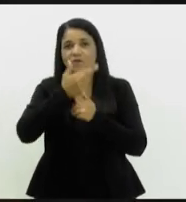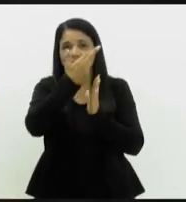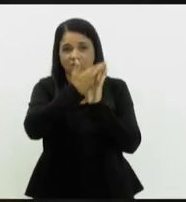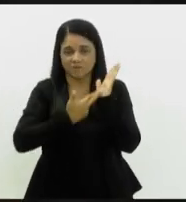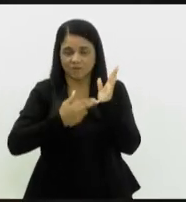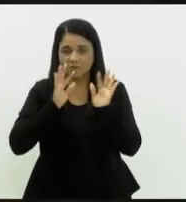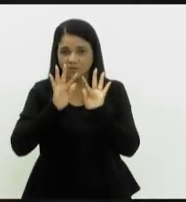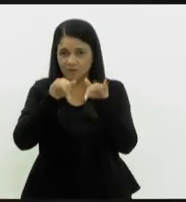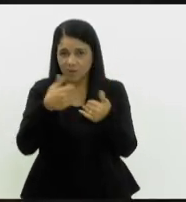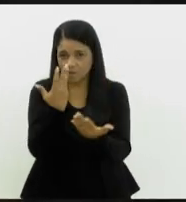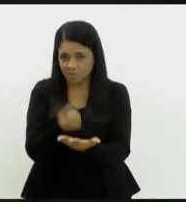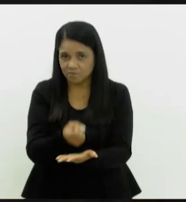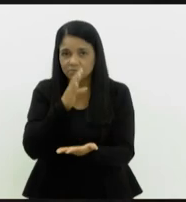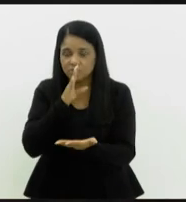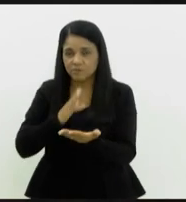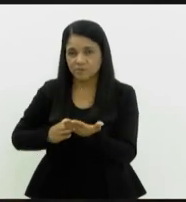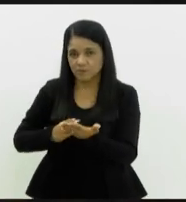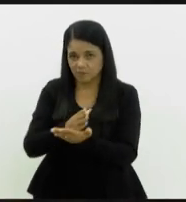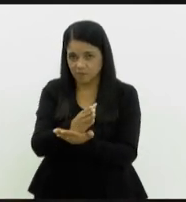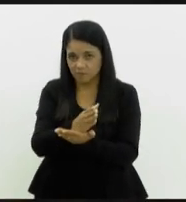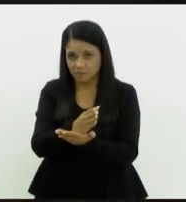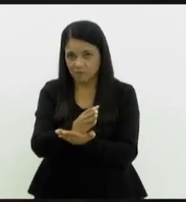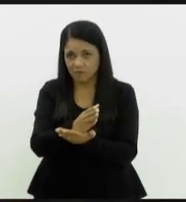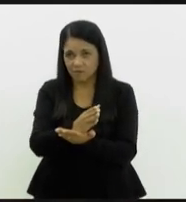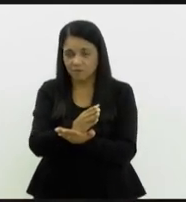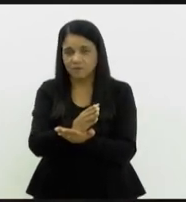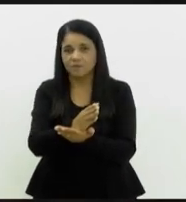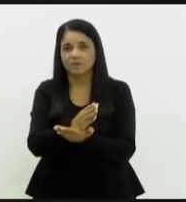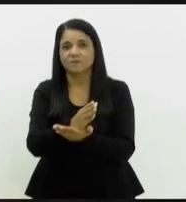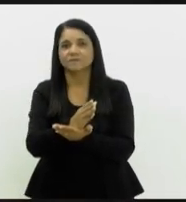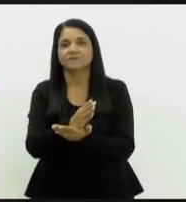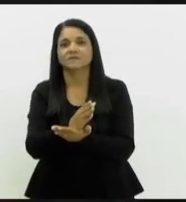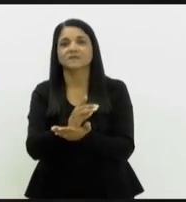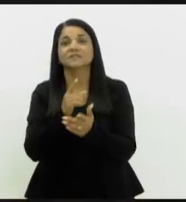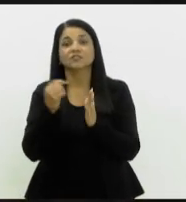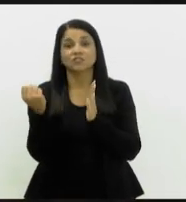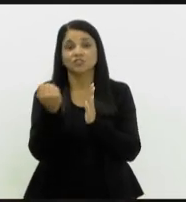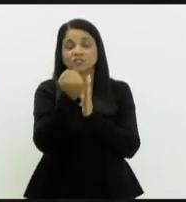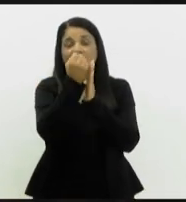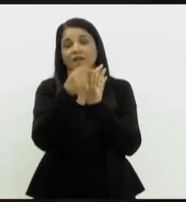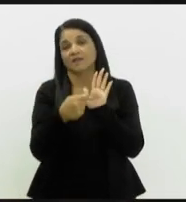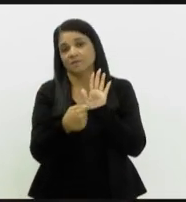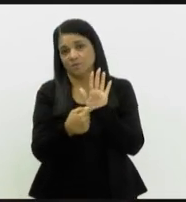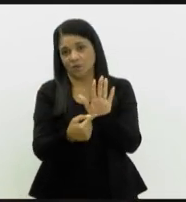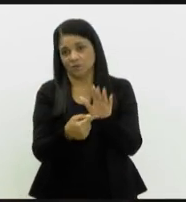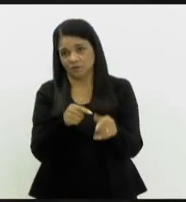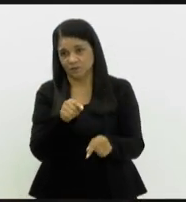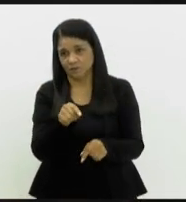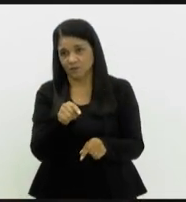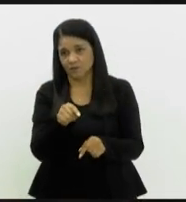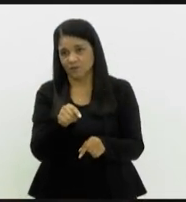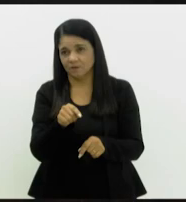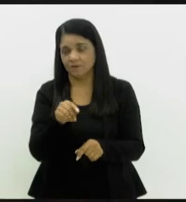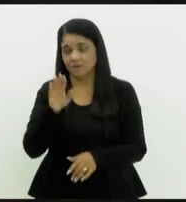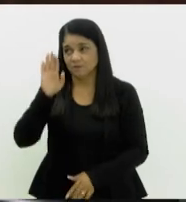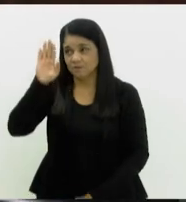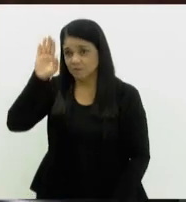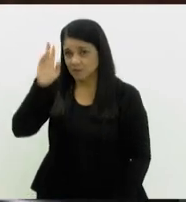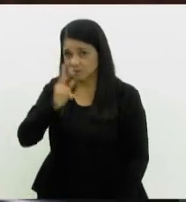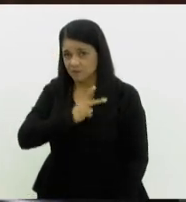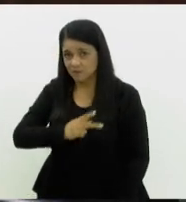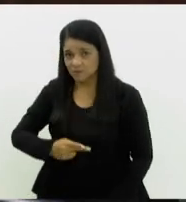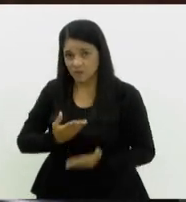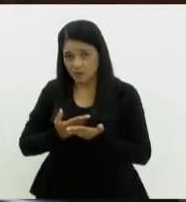redação. Senhores que aprovam, permaneçam como estão. Aprovado, salvo os destaques. Senhor presidente, eu quero encaminhar